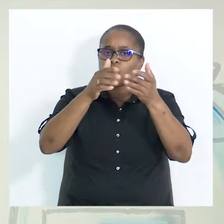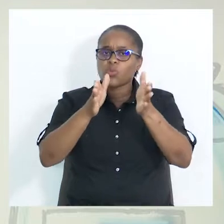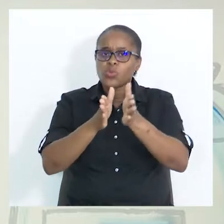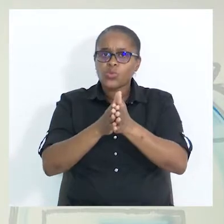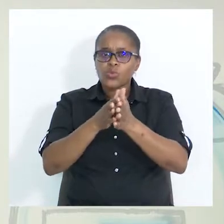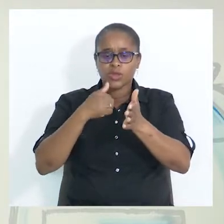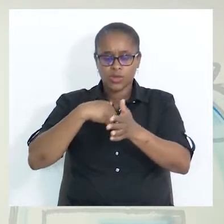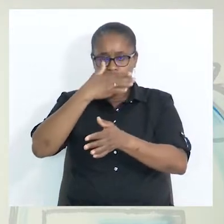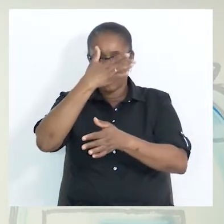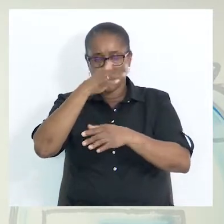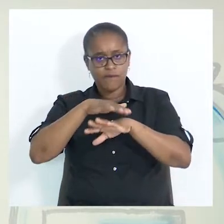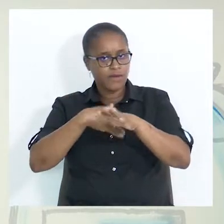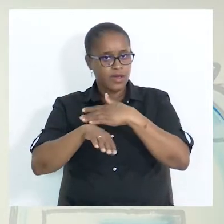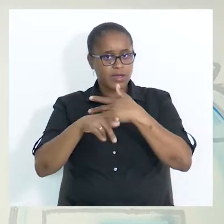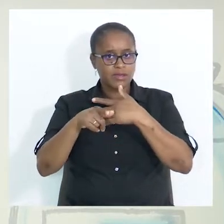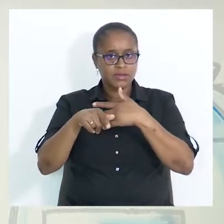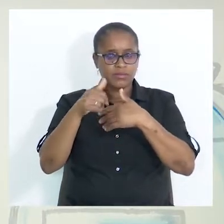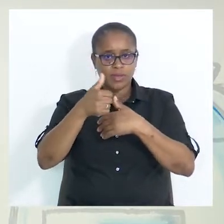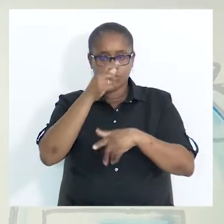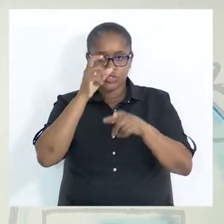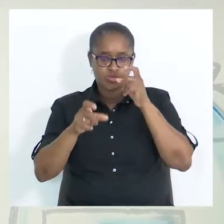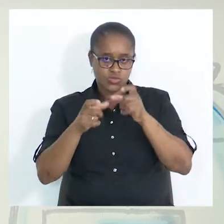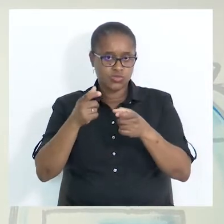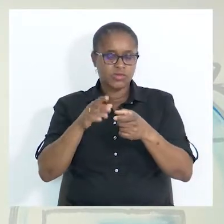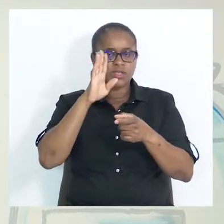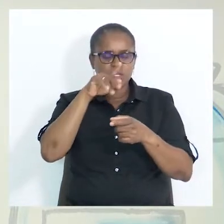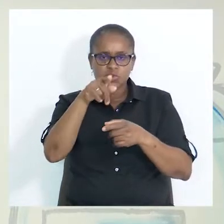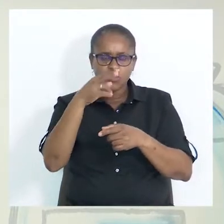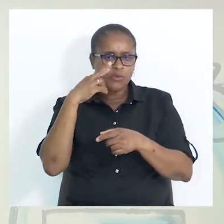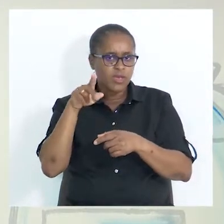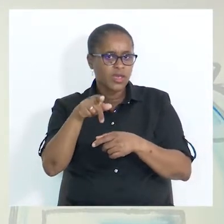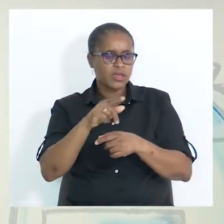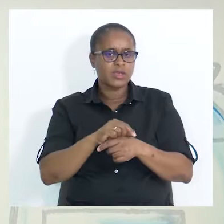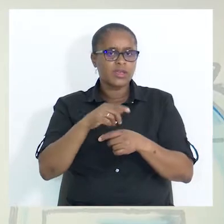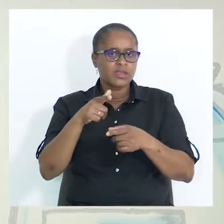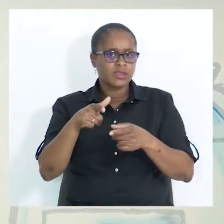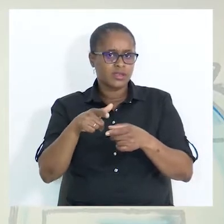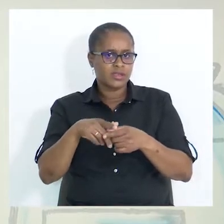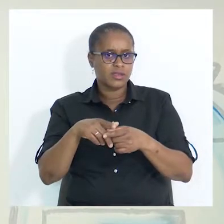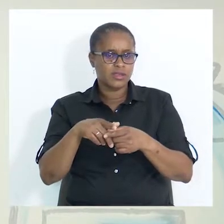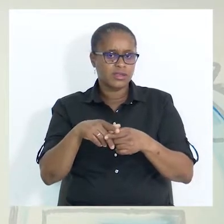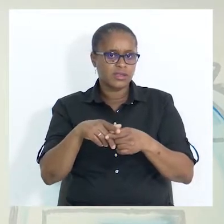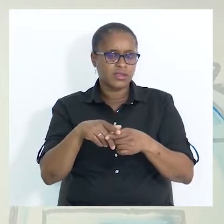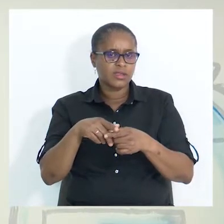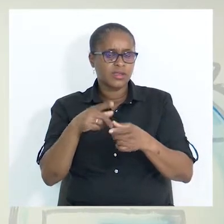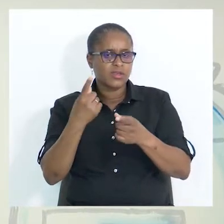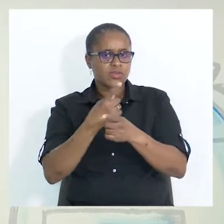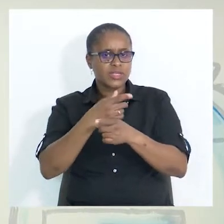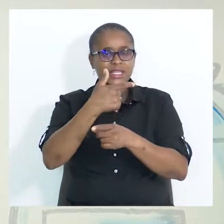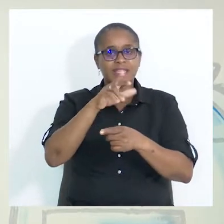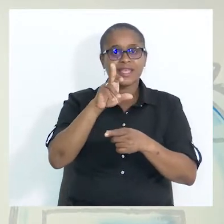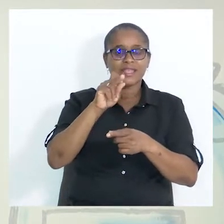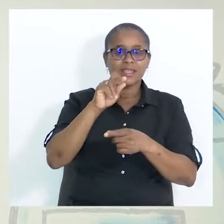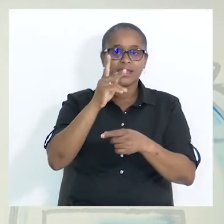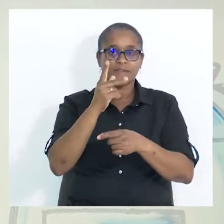Tudo que faço dá em travessuras. Se reparares aqui, travessura já é uma palavra que pode